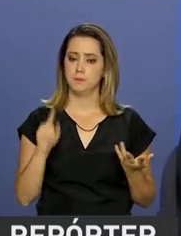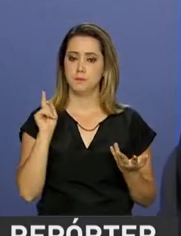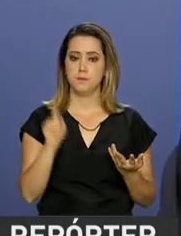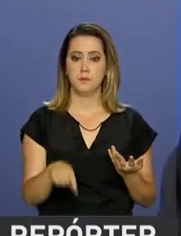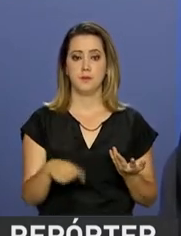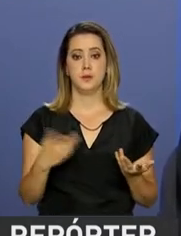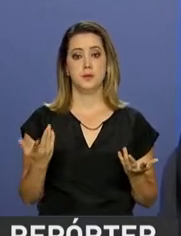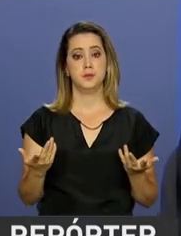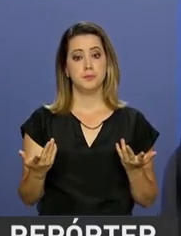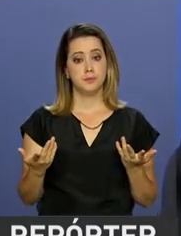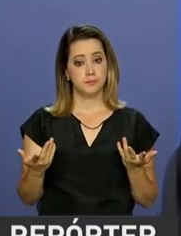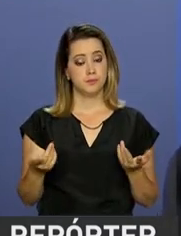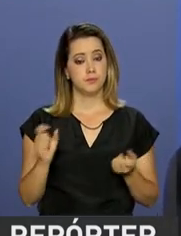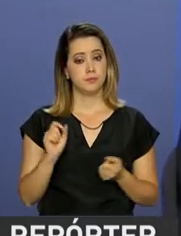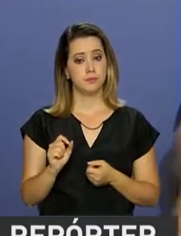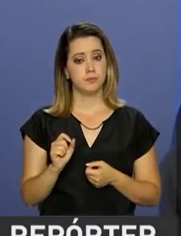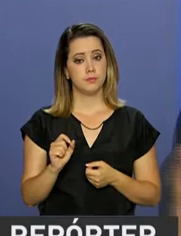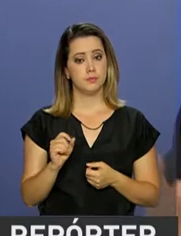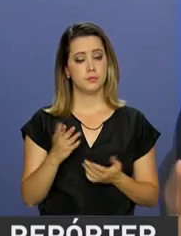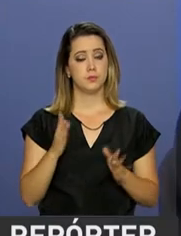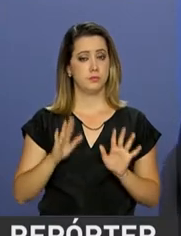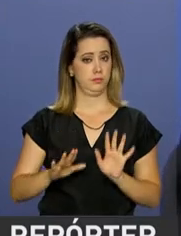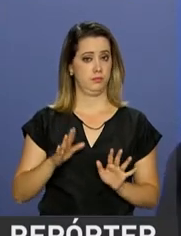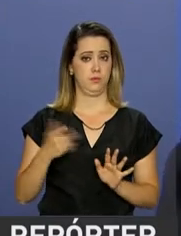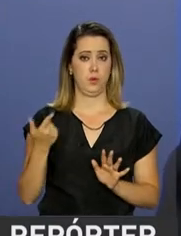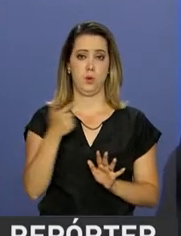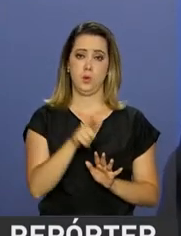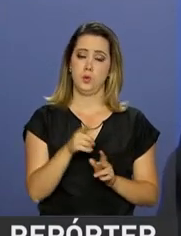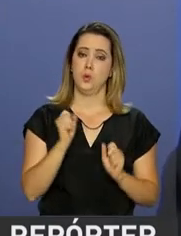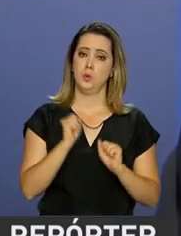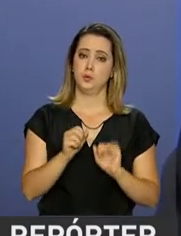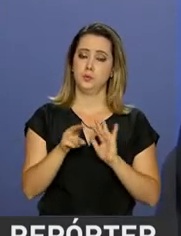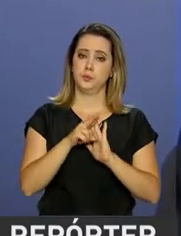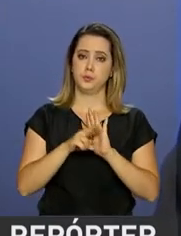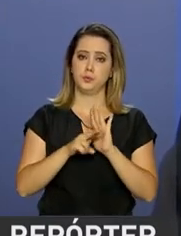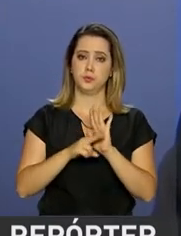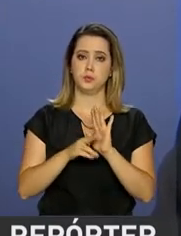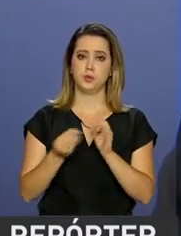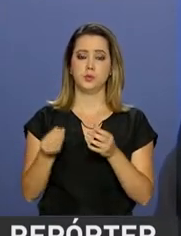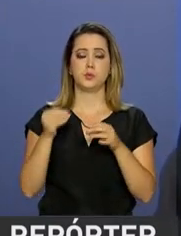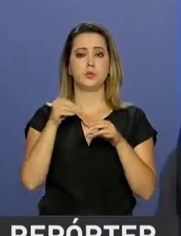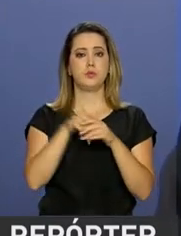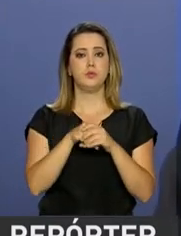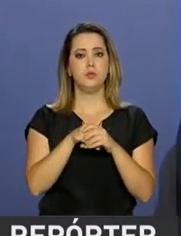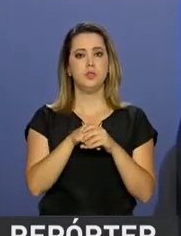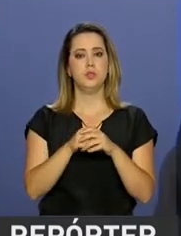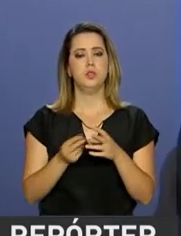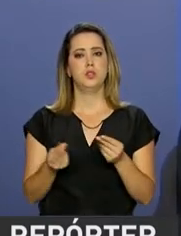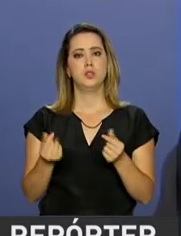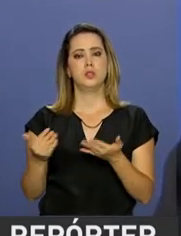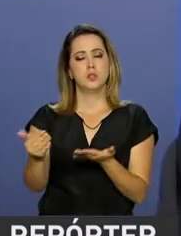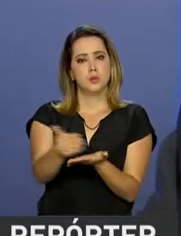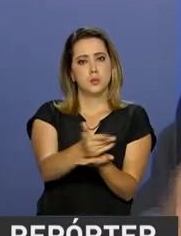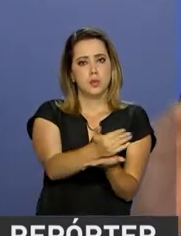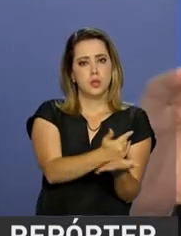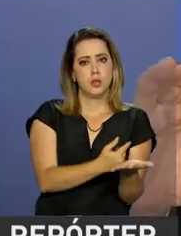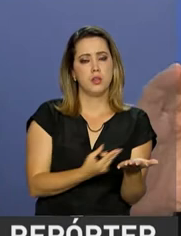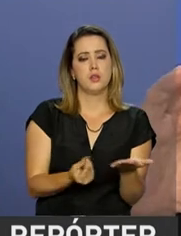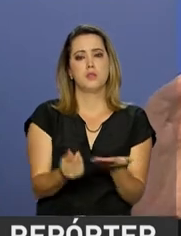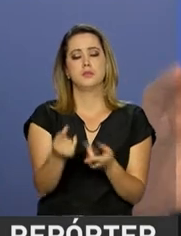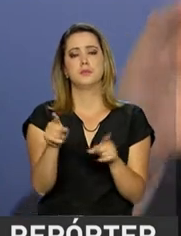é e talvez outras meninas da área da receita também o que nós